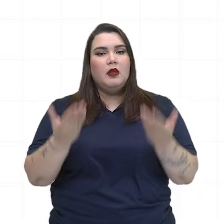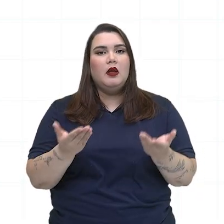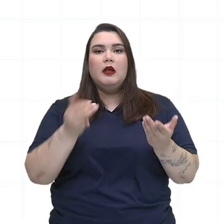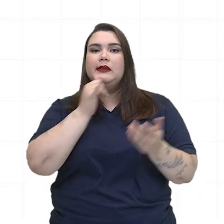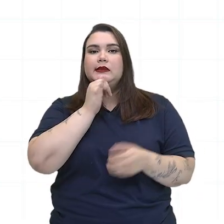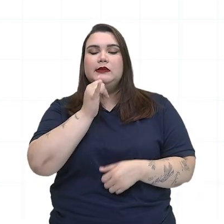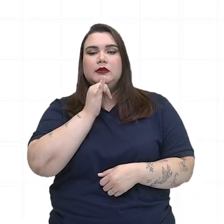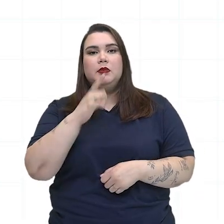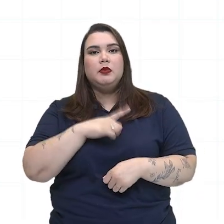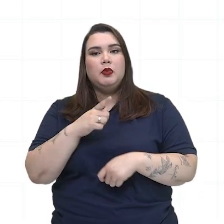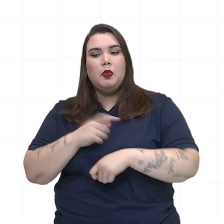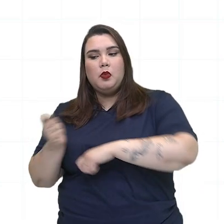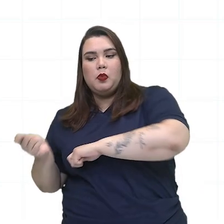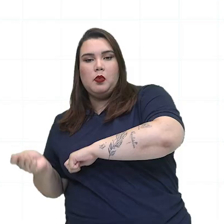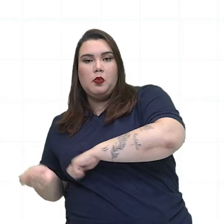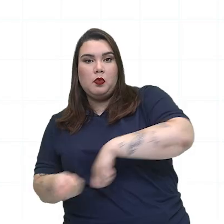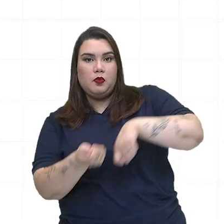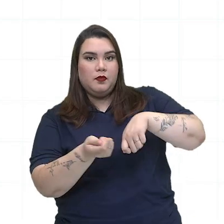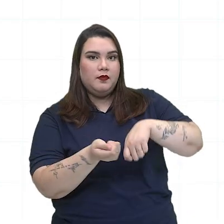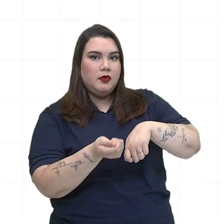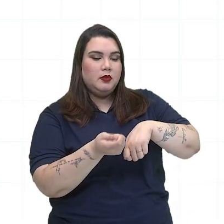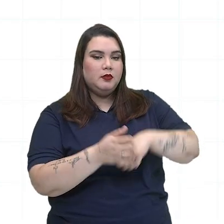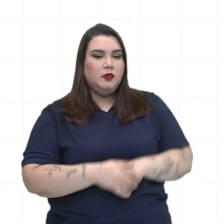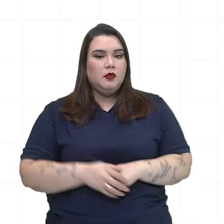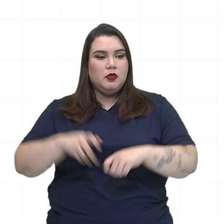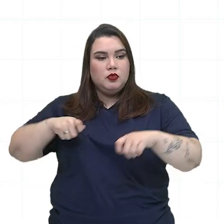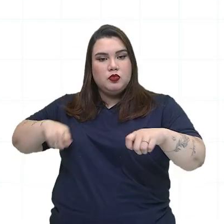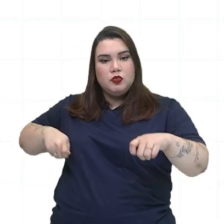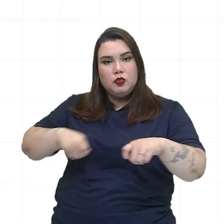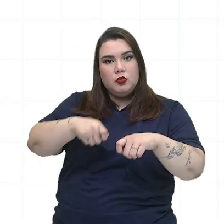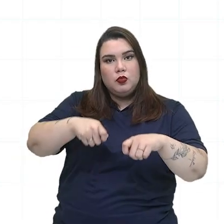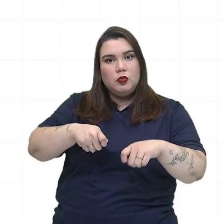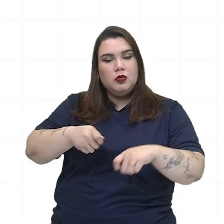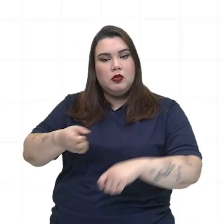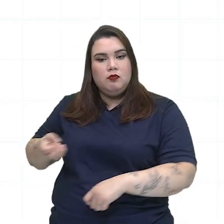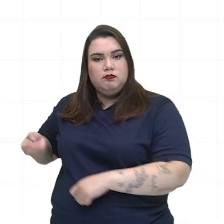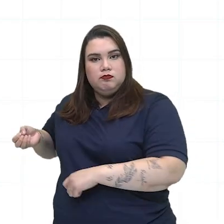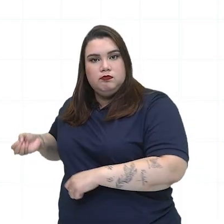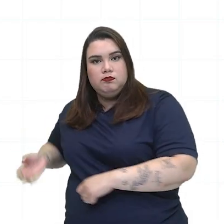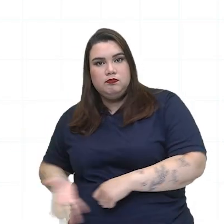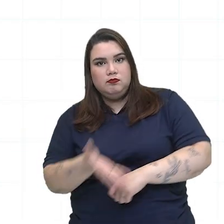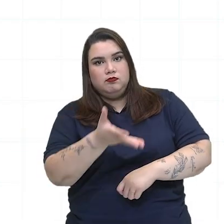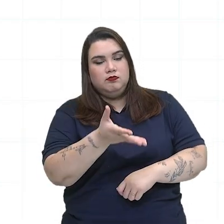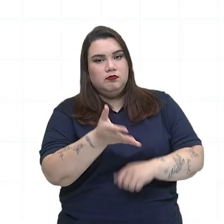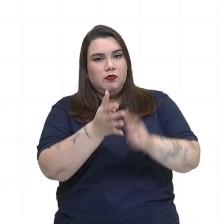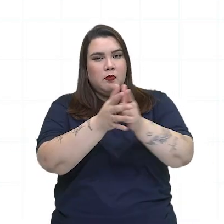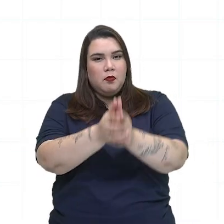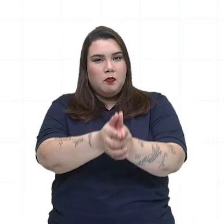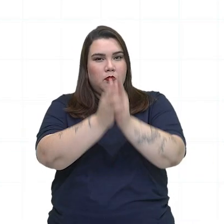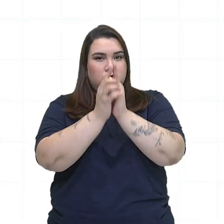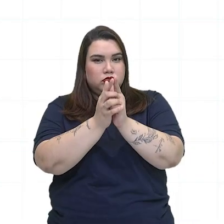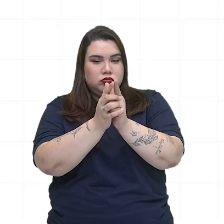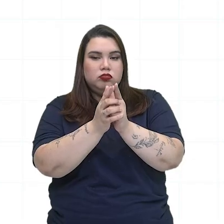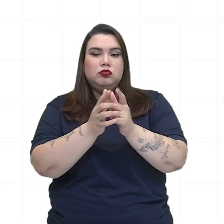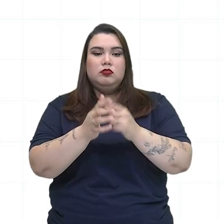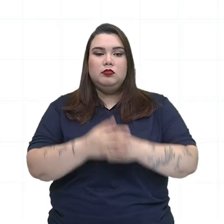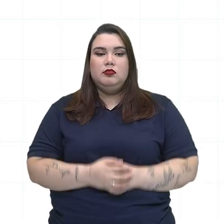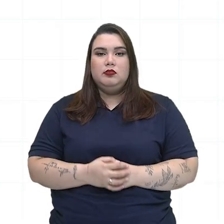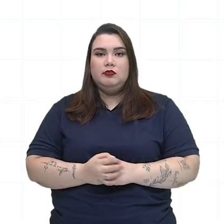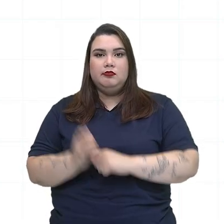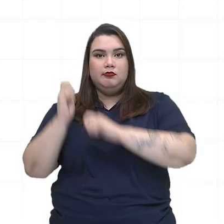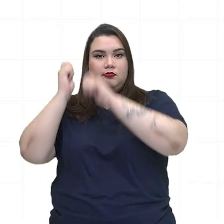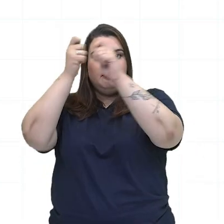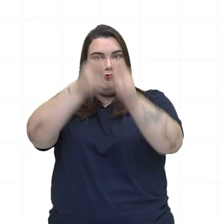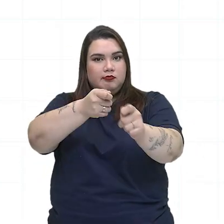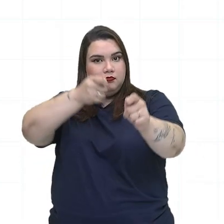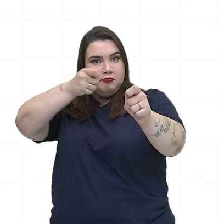golfe, sinuca, boliche, tiro esportivo, tiro com arco e